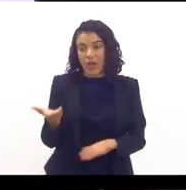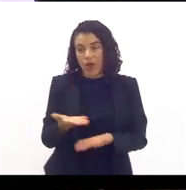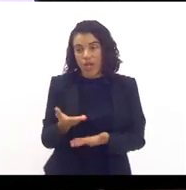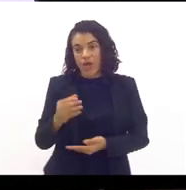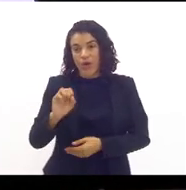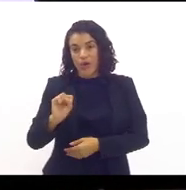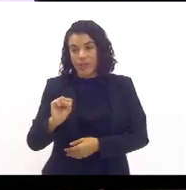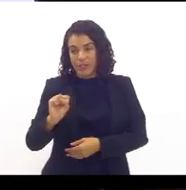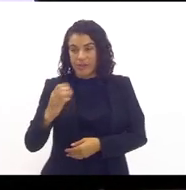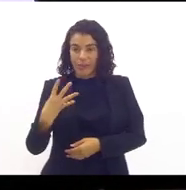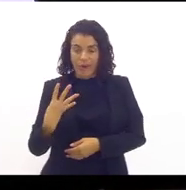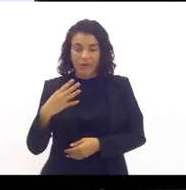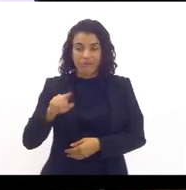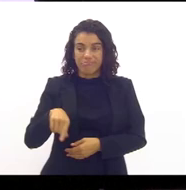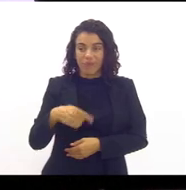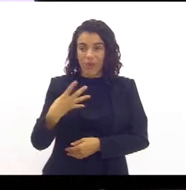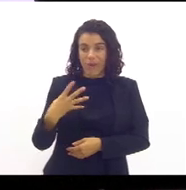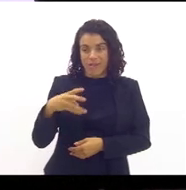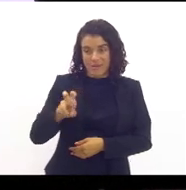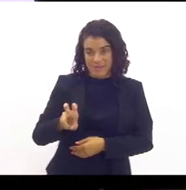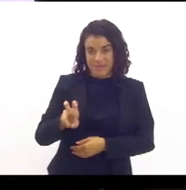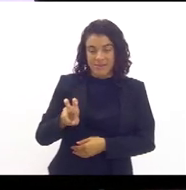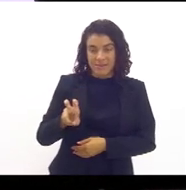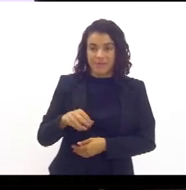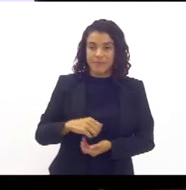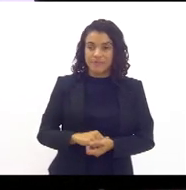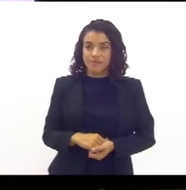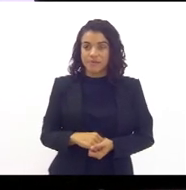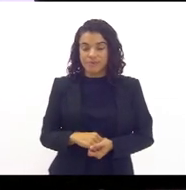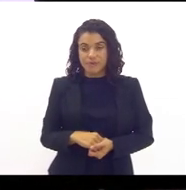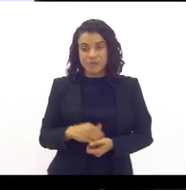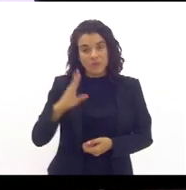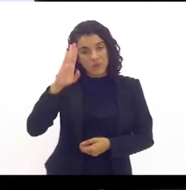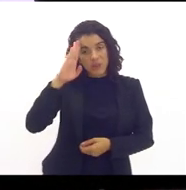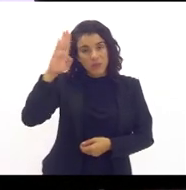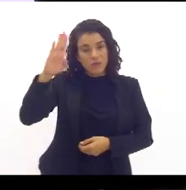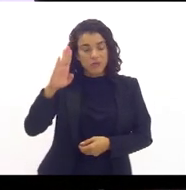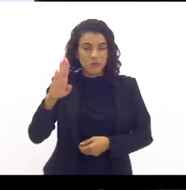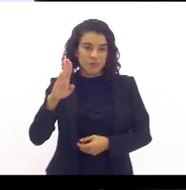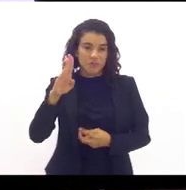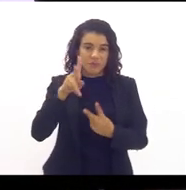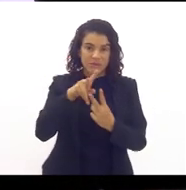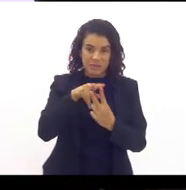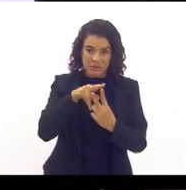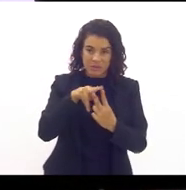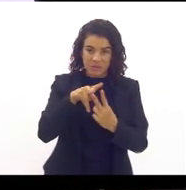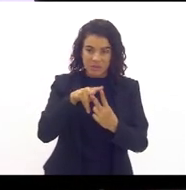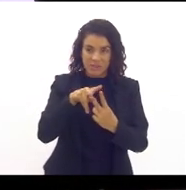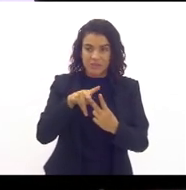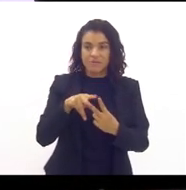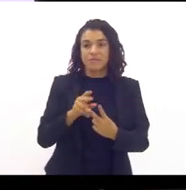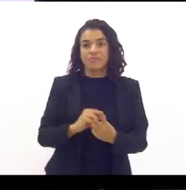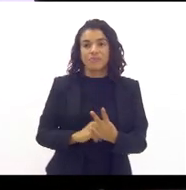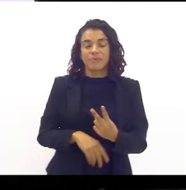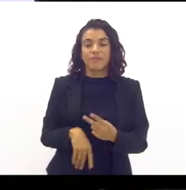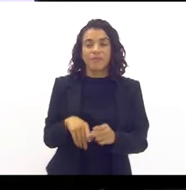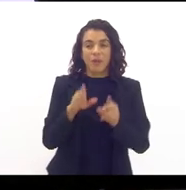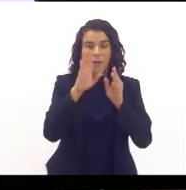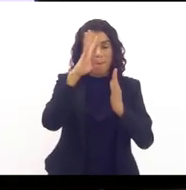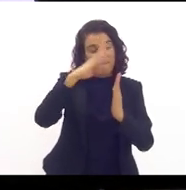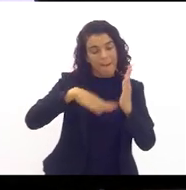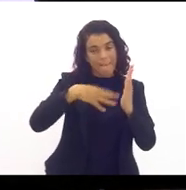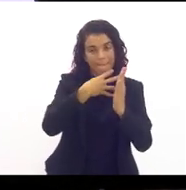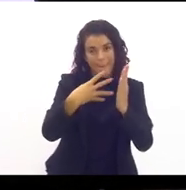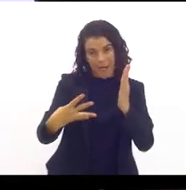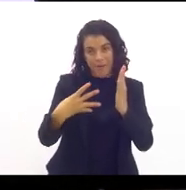84,46. Esses são os principais indicadores que a gente trabalha na peça, no acompanhamento das contas e na formulação do